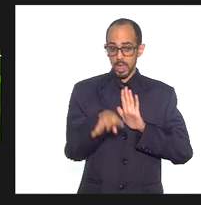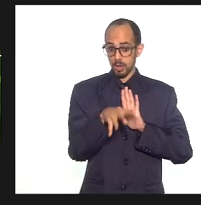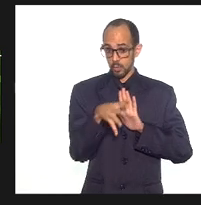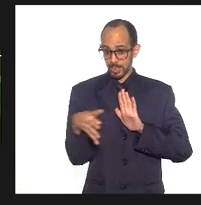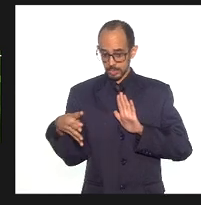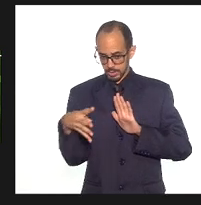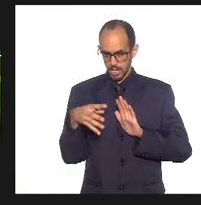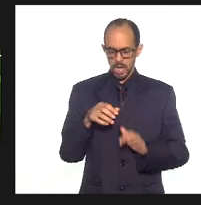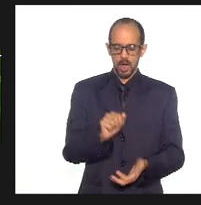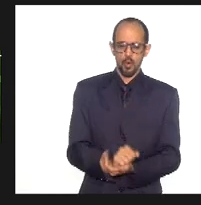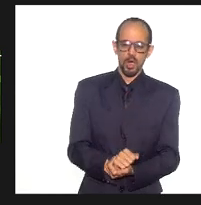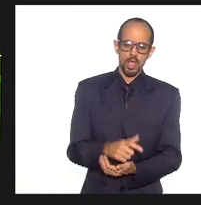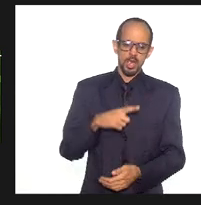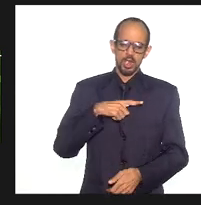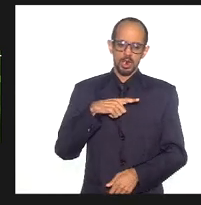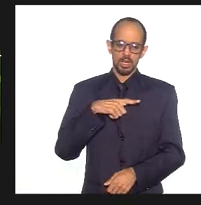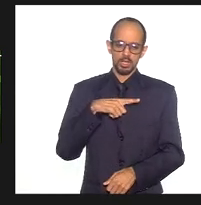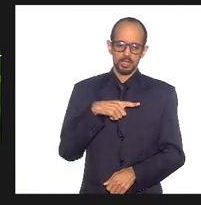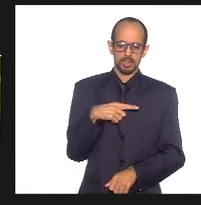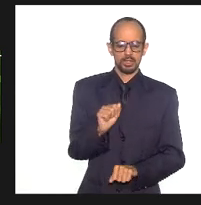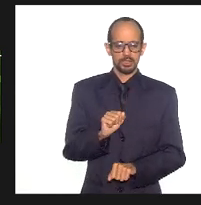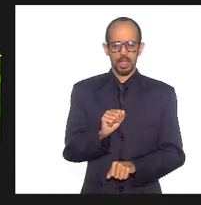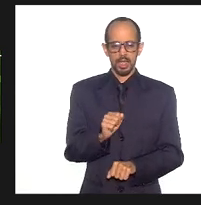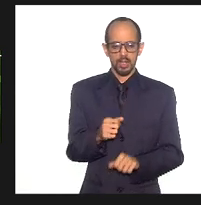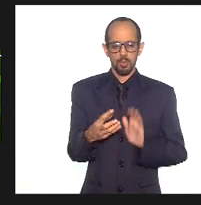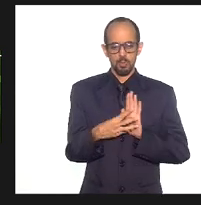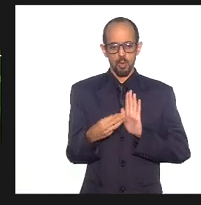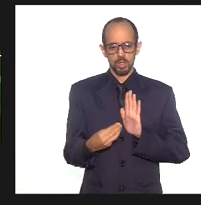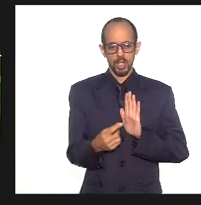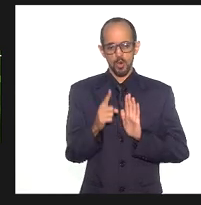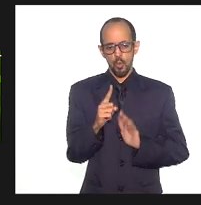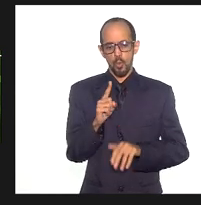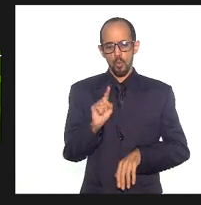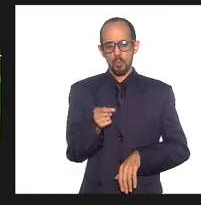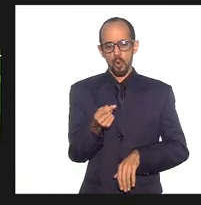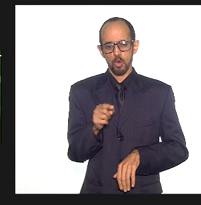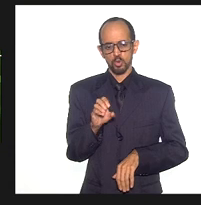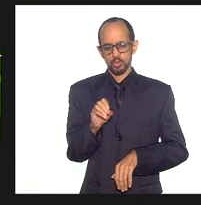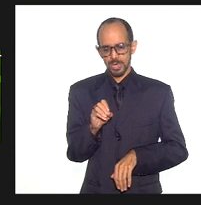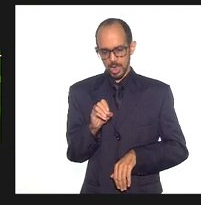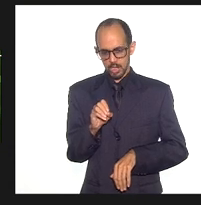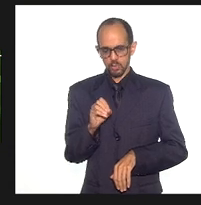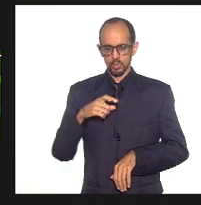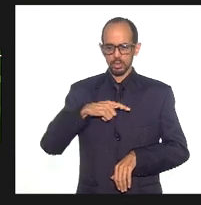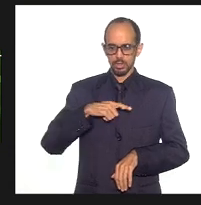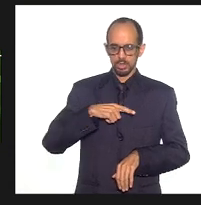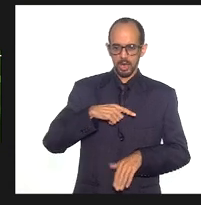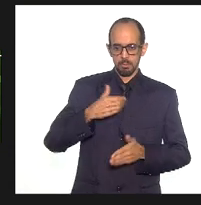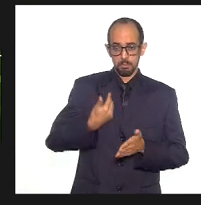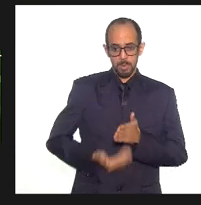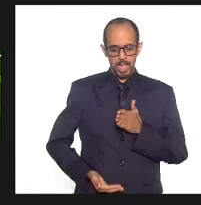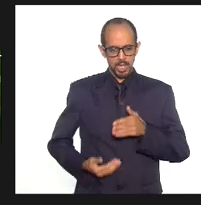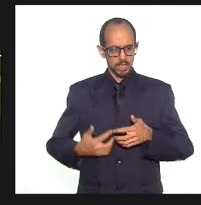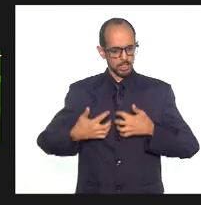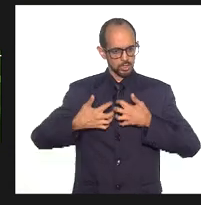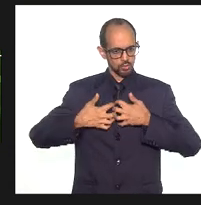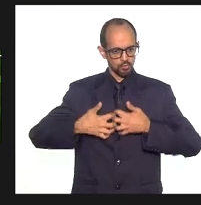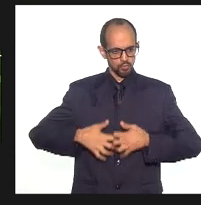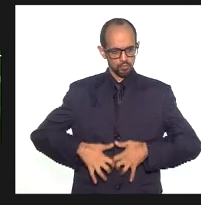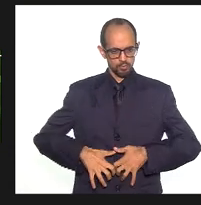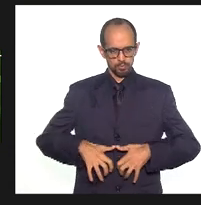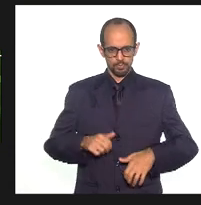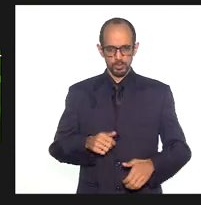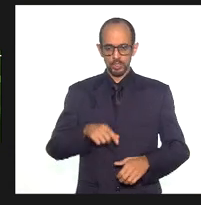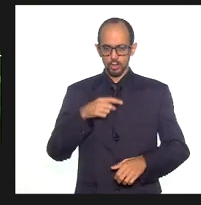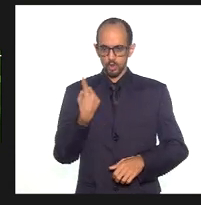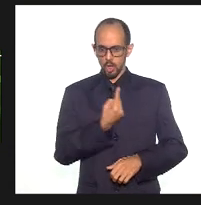ele tem uma versão 1.0, como eu disse, onde há perdas de performance que já foram identificadas nesses